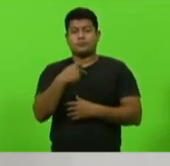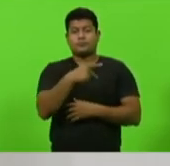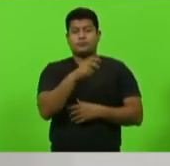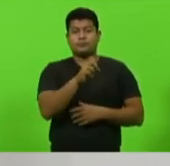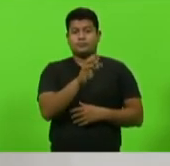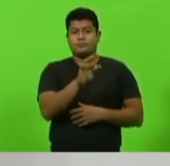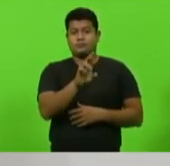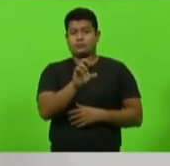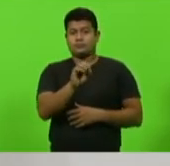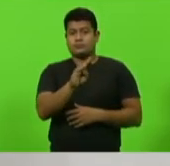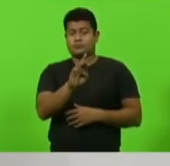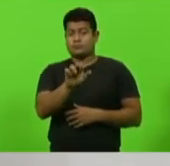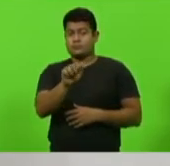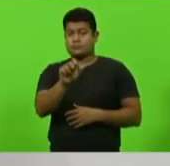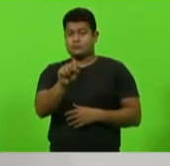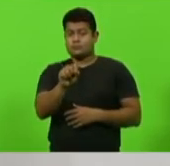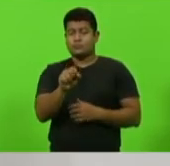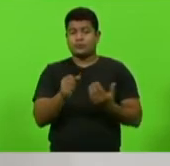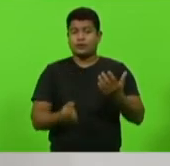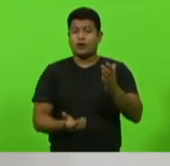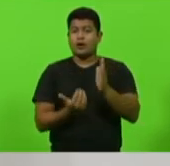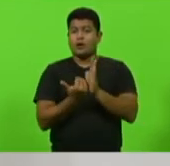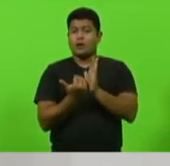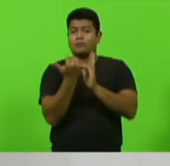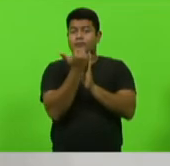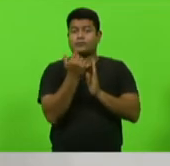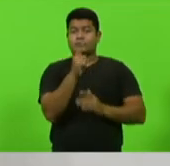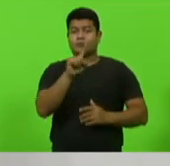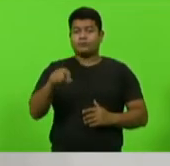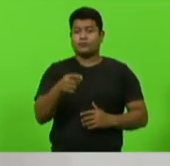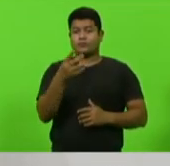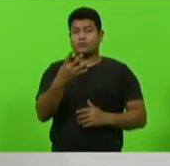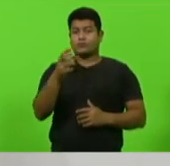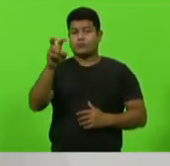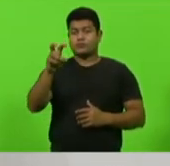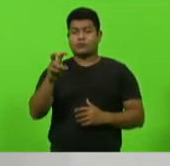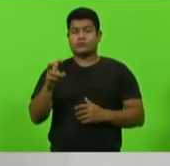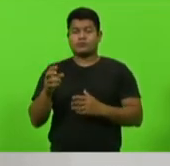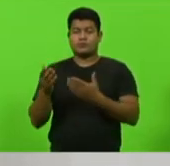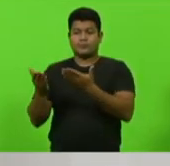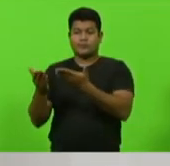em 1,85, essa refinaria privatizada por um grupo